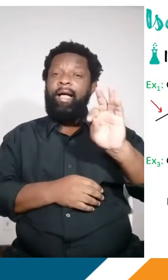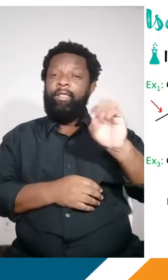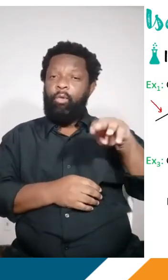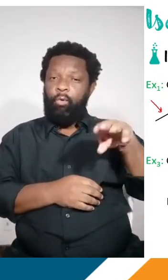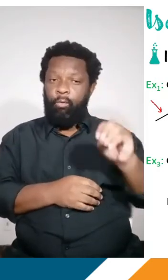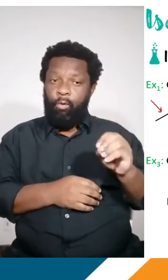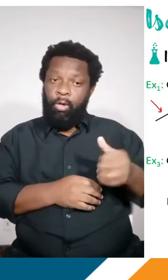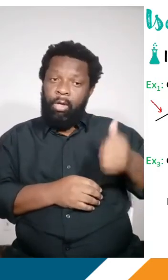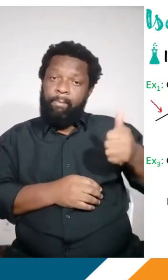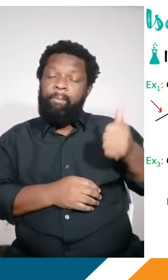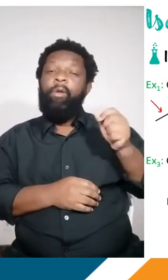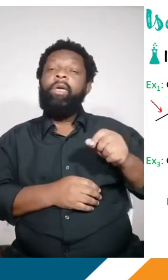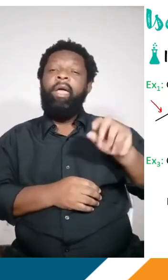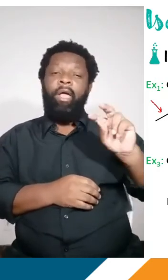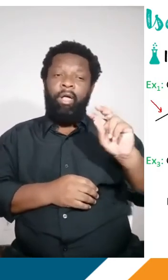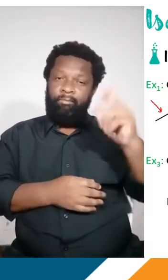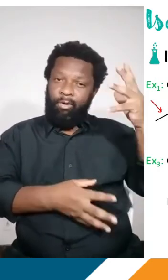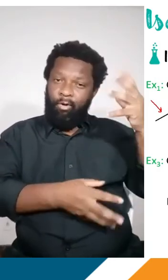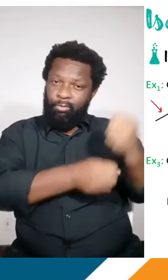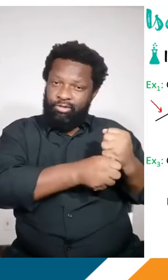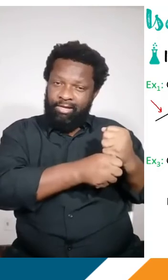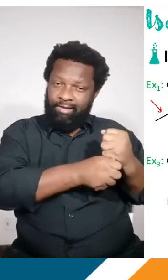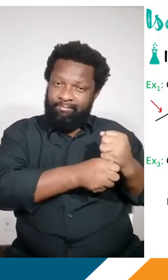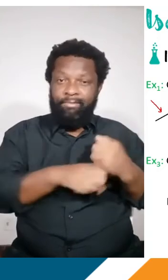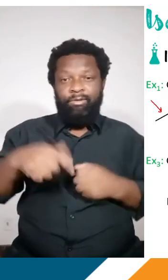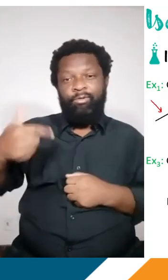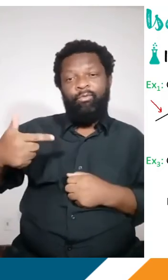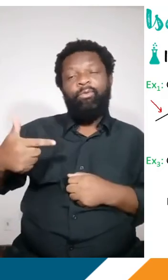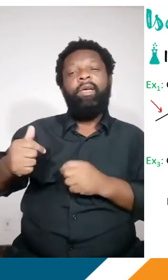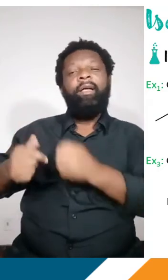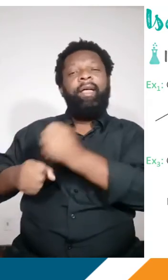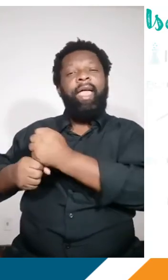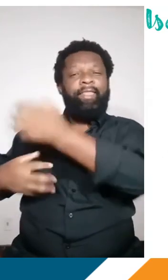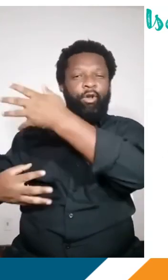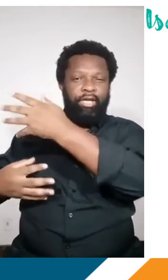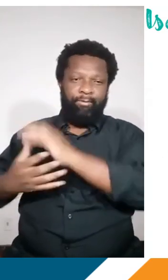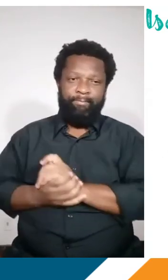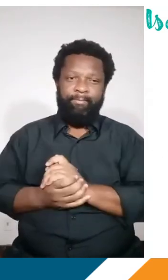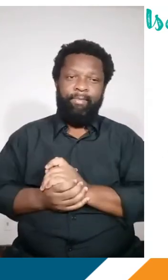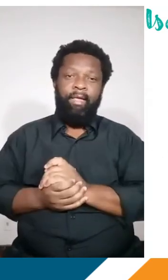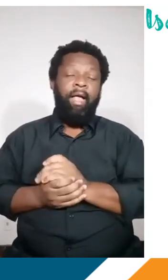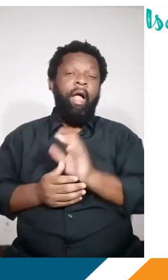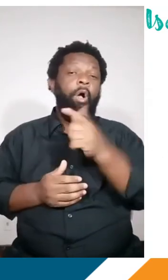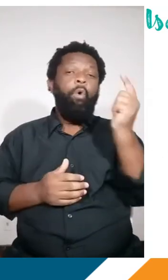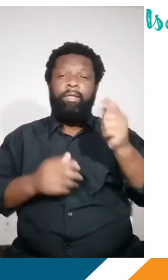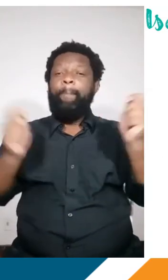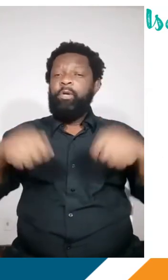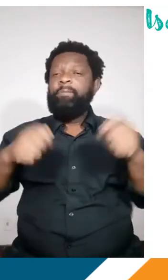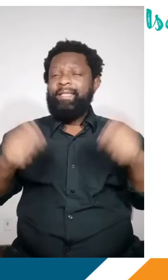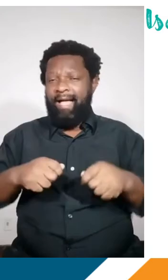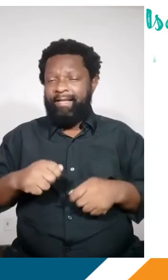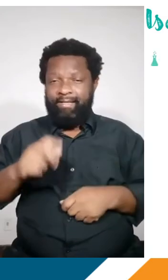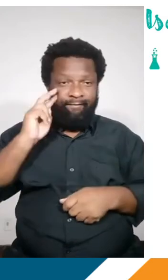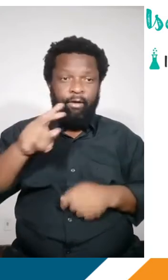é homogênea e a segunda cadeia é heterogênea. A nossa última possibilidade